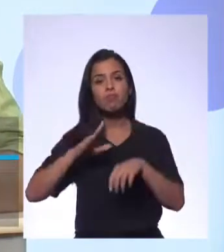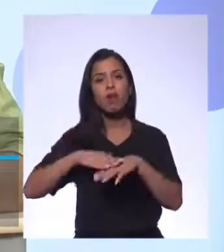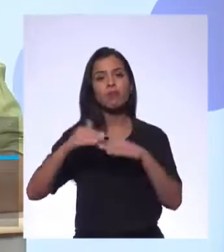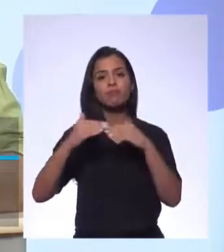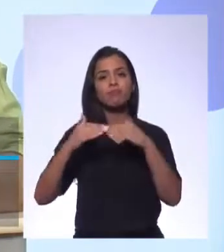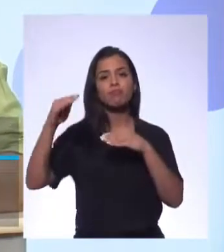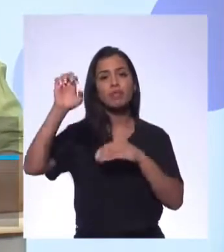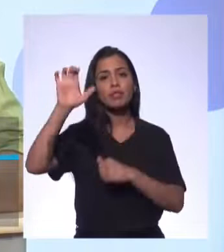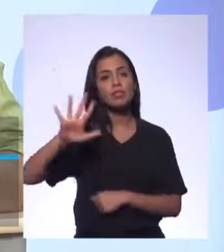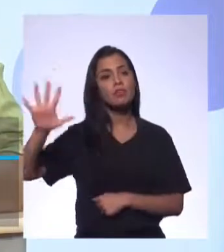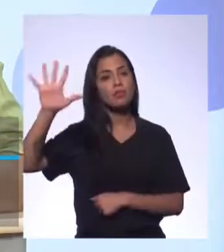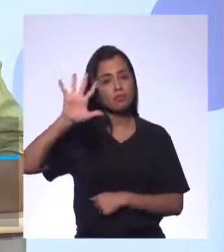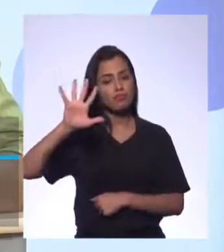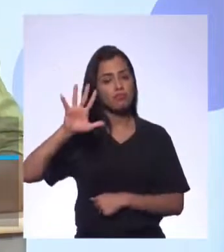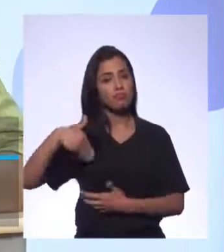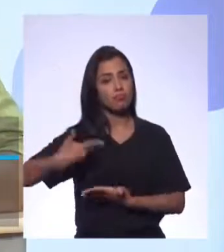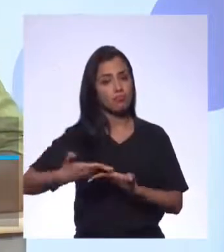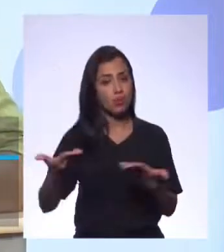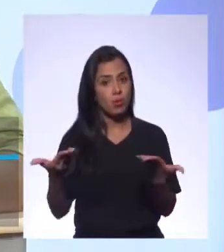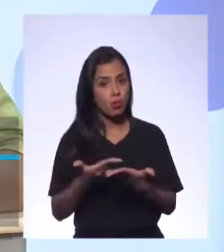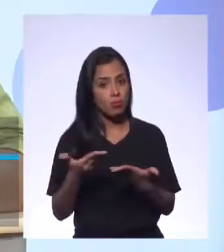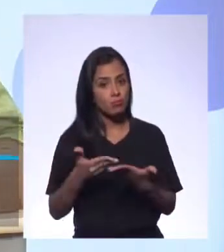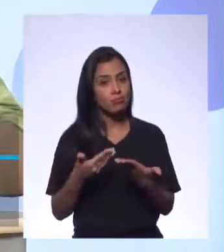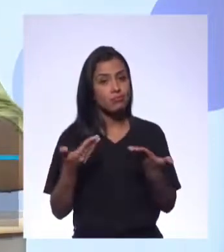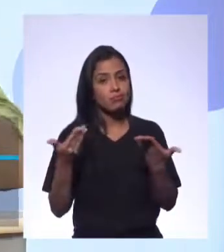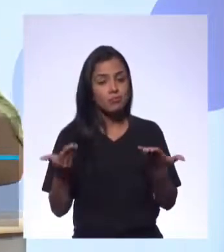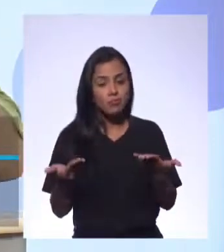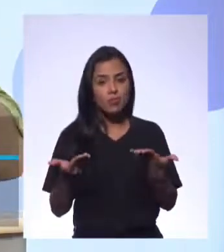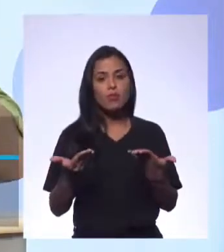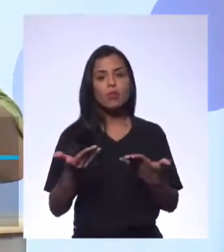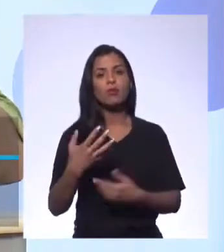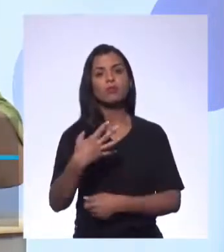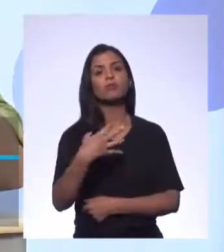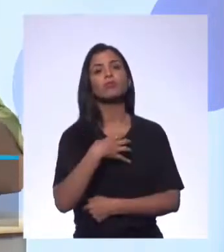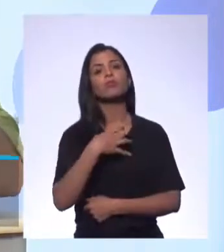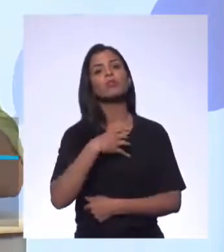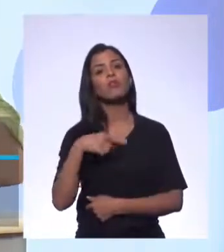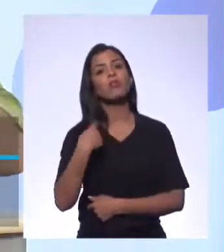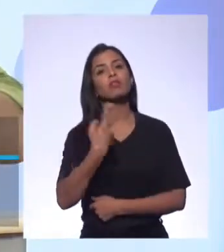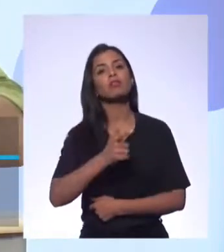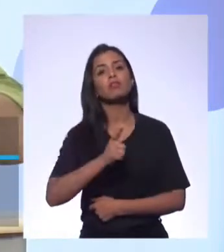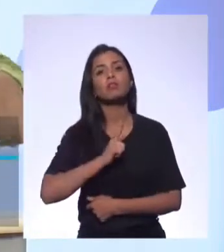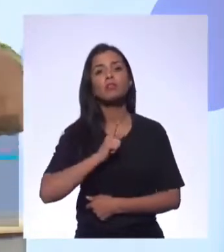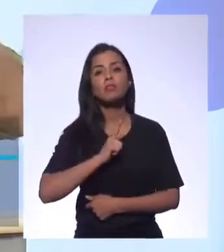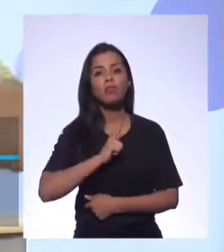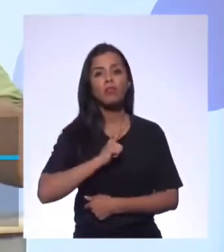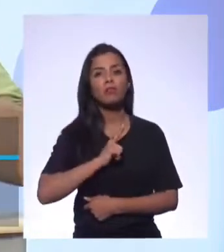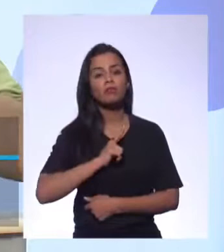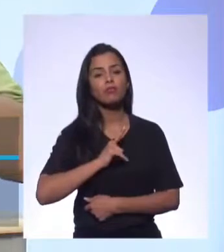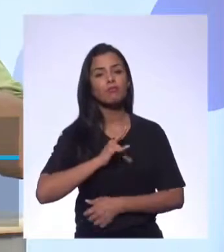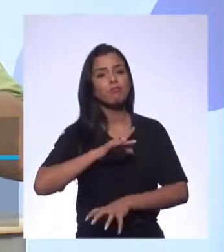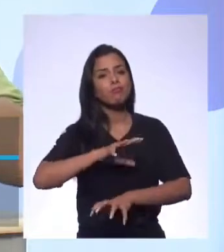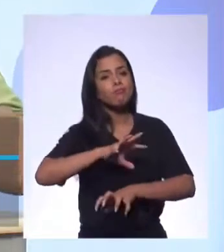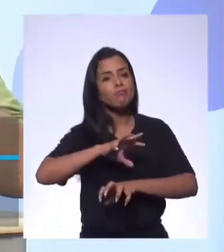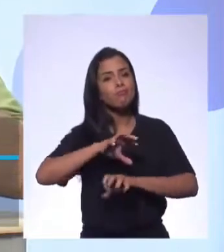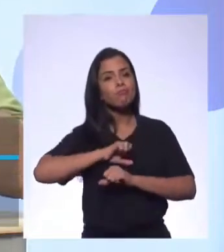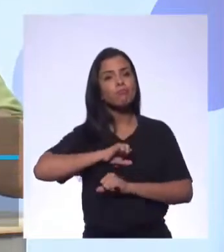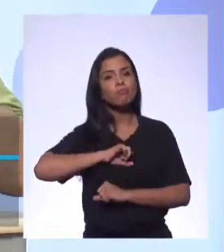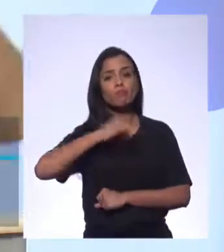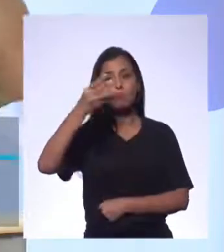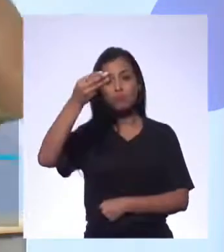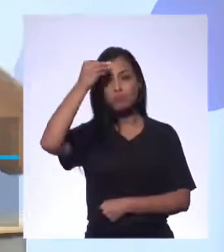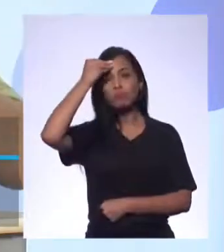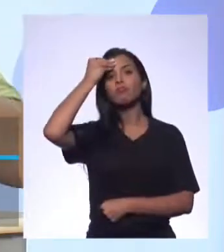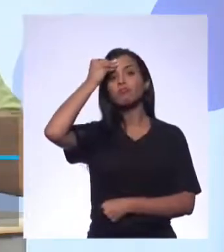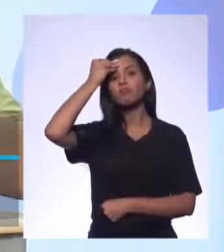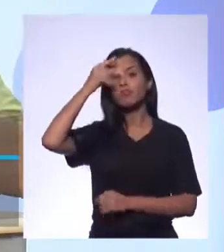eurocêntrica enraizada. Então, portanto, é como que se nós tivéssemos absorvido aquela